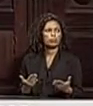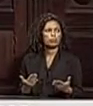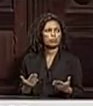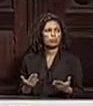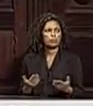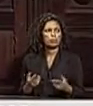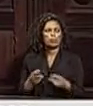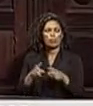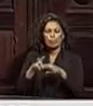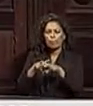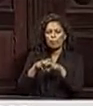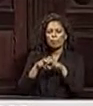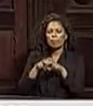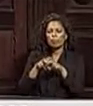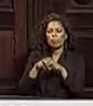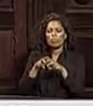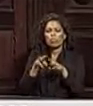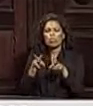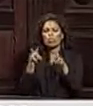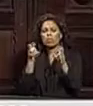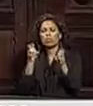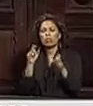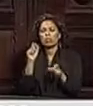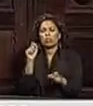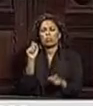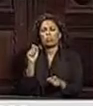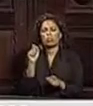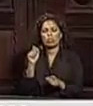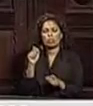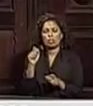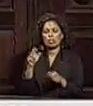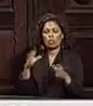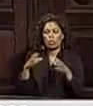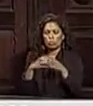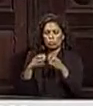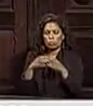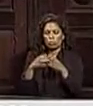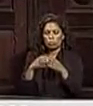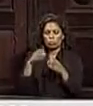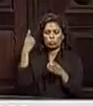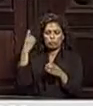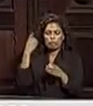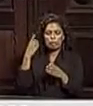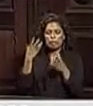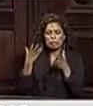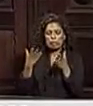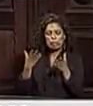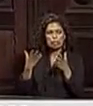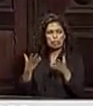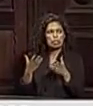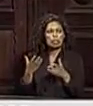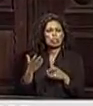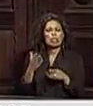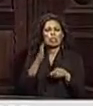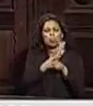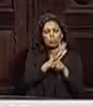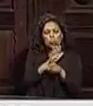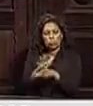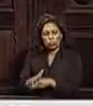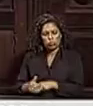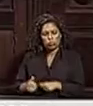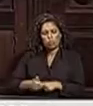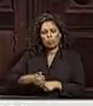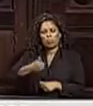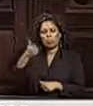dos deputados e deputadas que entram mais diretamente nessa questão para tentar encontrar caminhos, seja dialogando com as autoridades do setor,